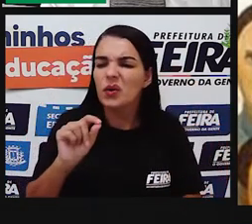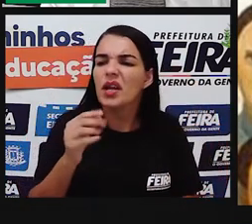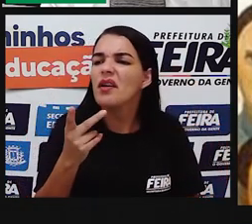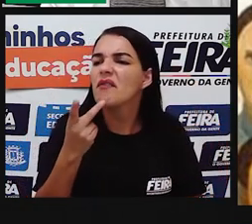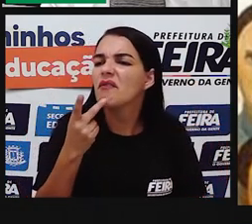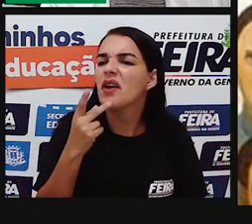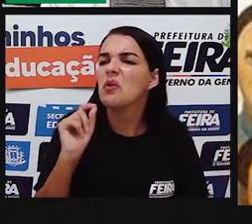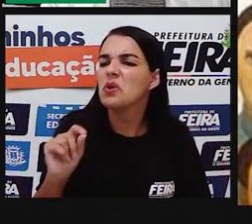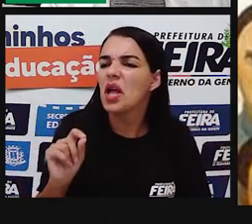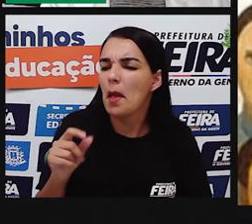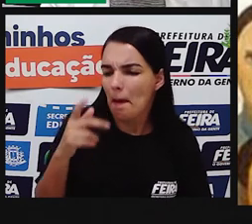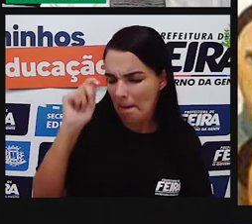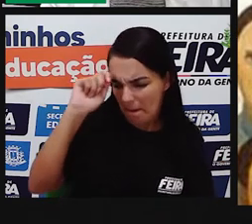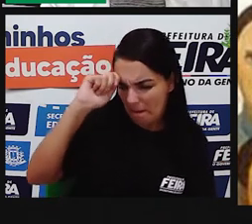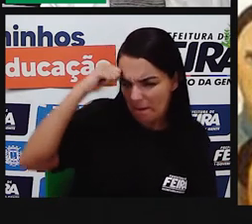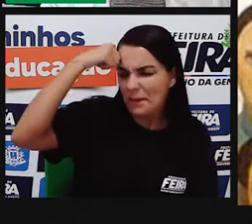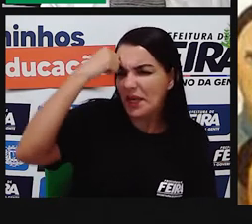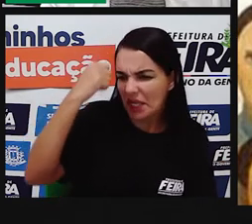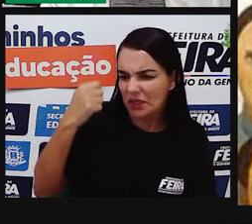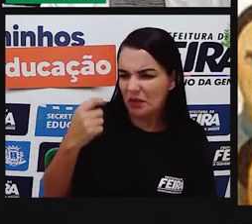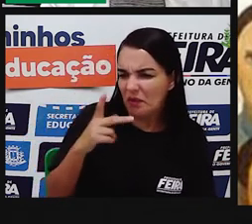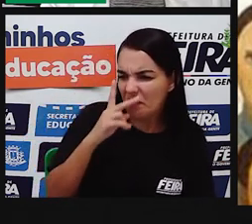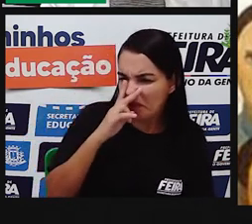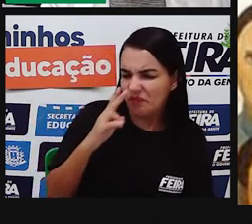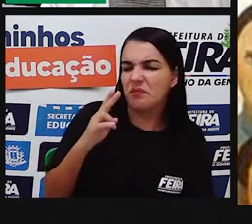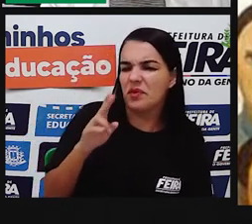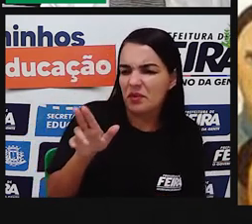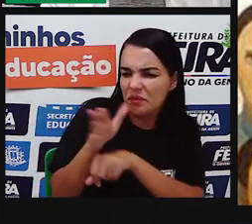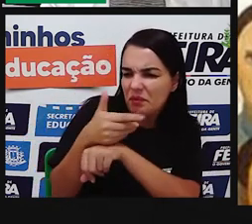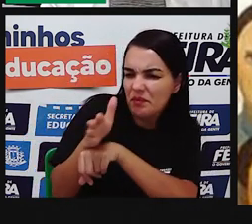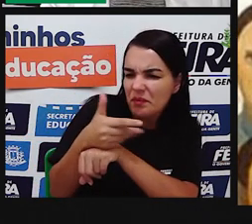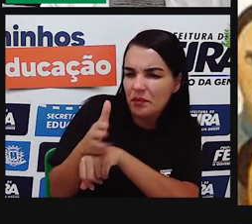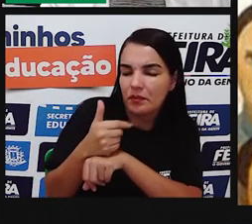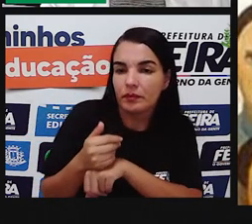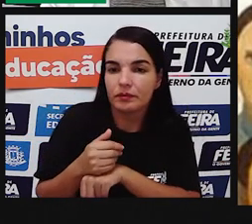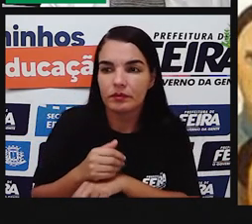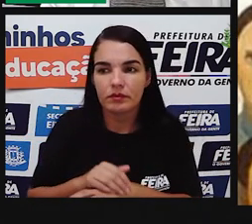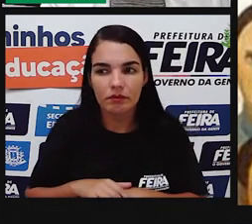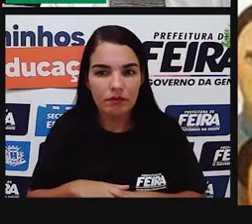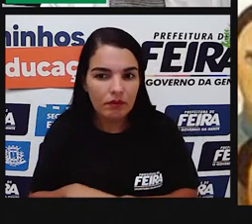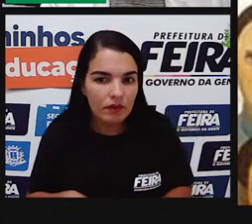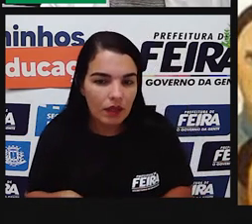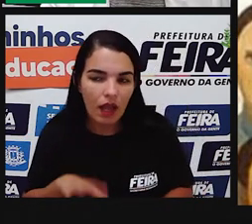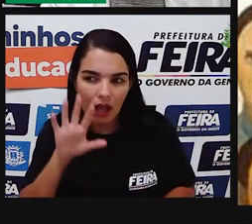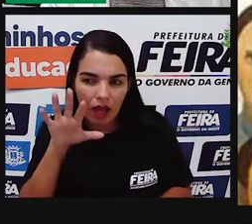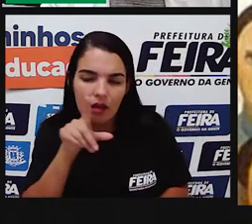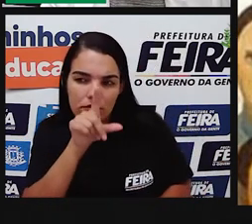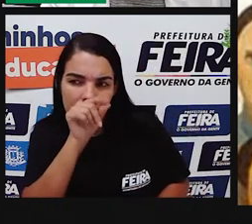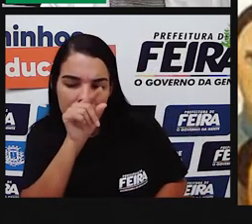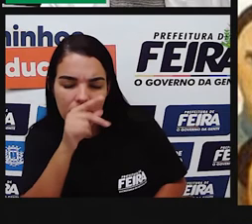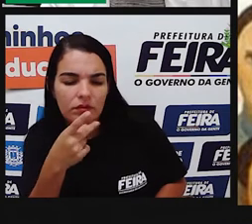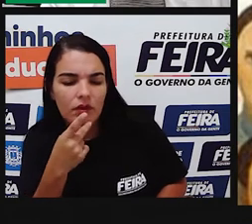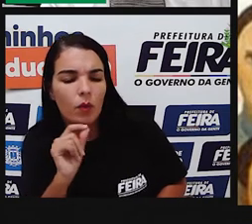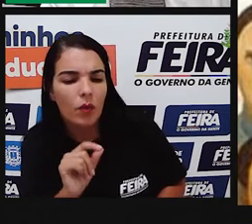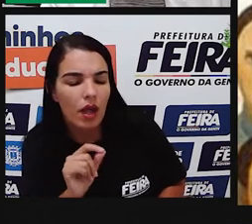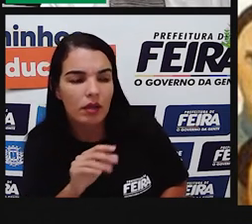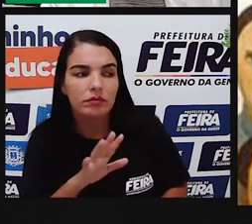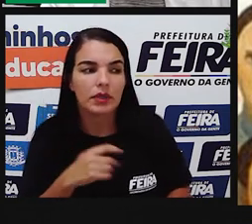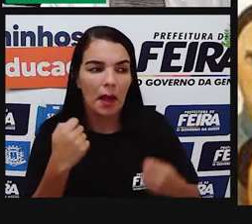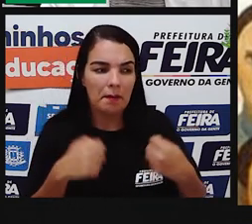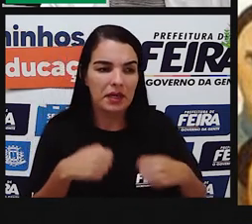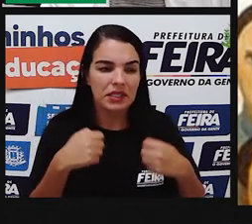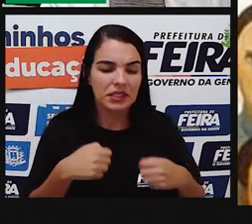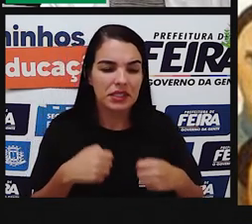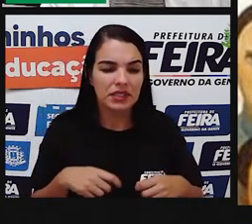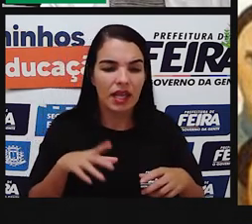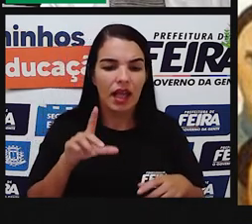tição de penas? O corvo respondeu. Noto que, para bater o orgulho dos pavões, a natureza